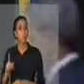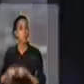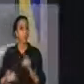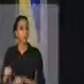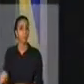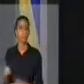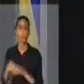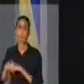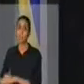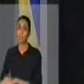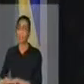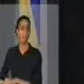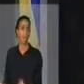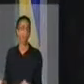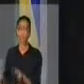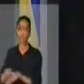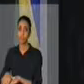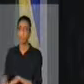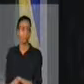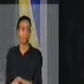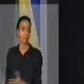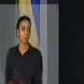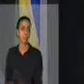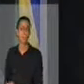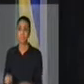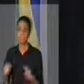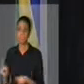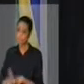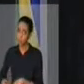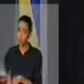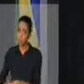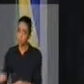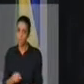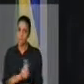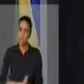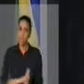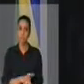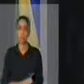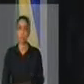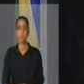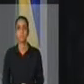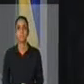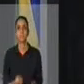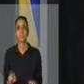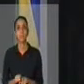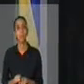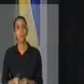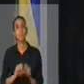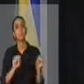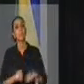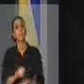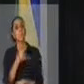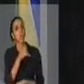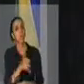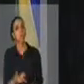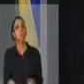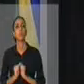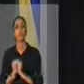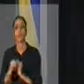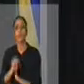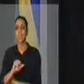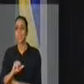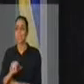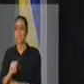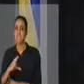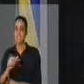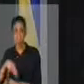não ativados que precisam funcionar. Prontuário eletrônico vai funcionar junto ao SISCAN, né? A